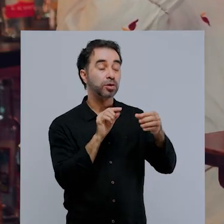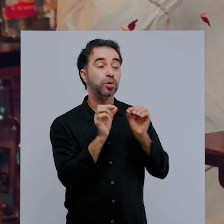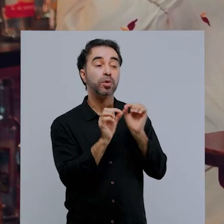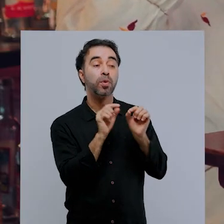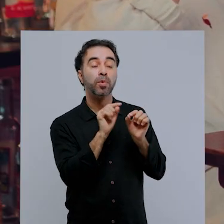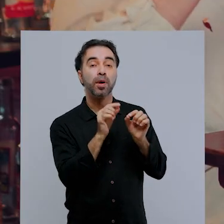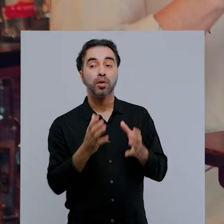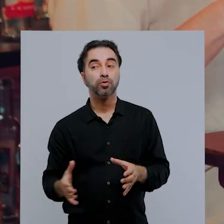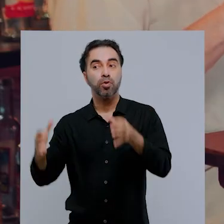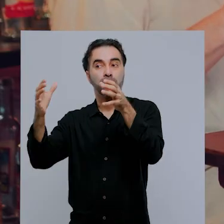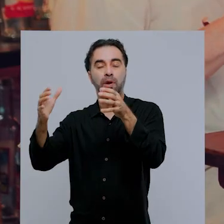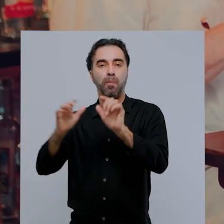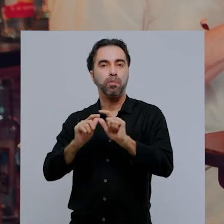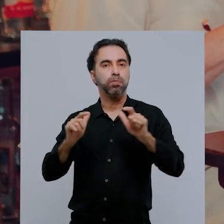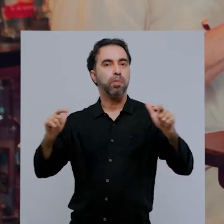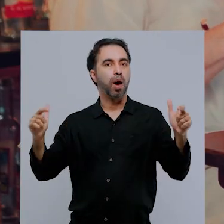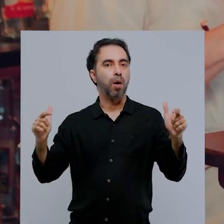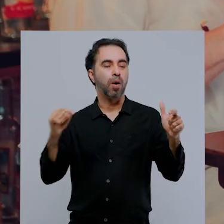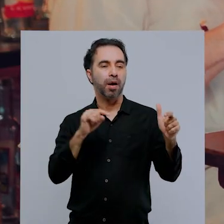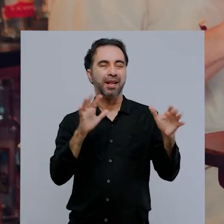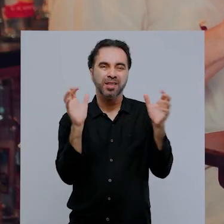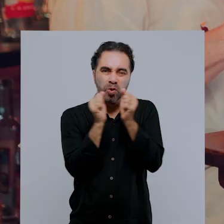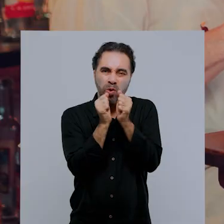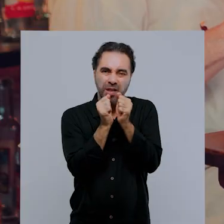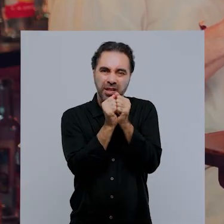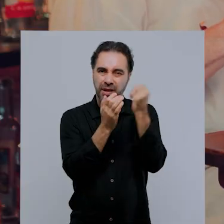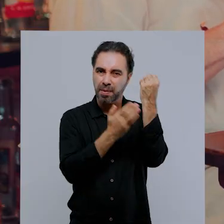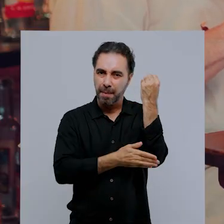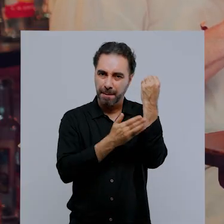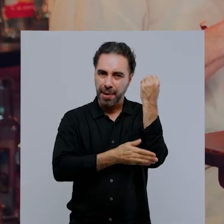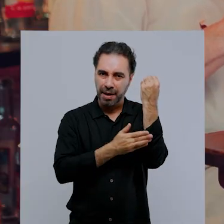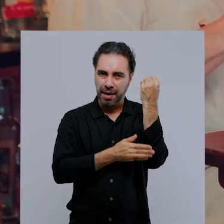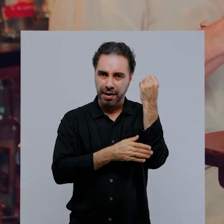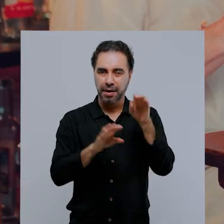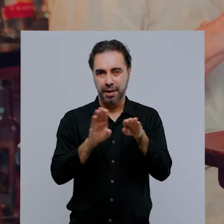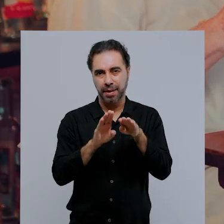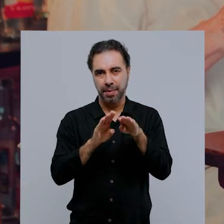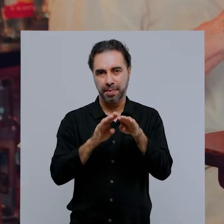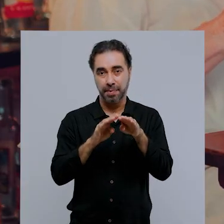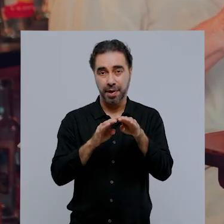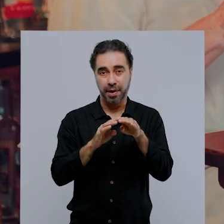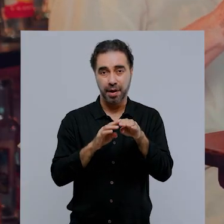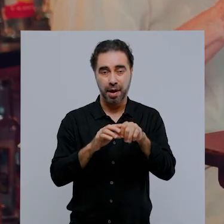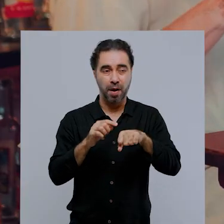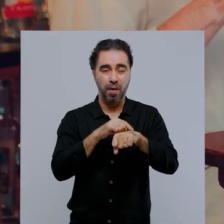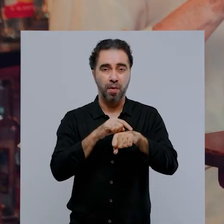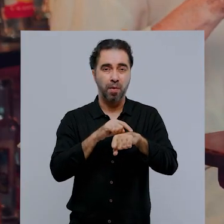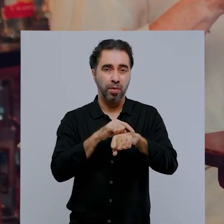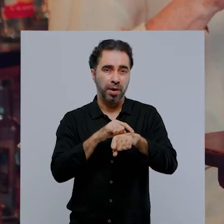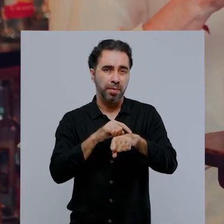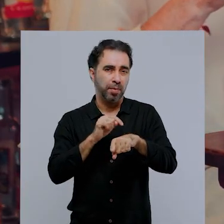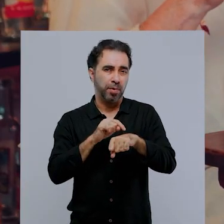E como o tonel é um pouco maior, ela não concentra tanto a madeira, né? E devido ao tempo também que ela ficou aqui,